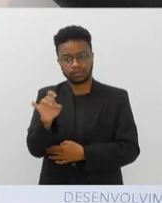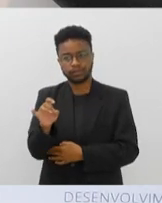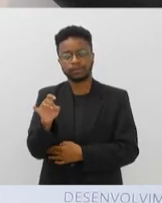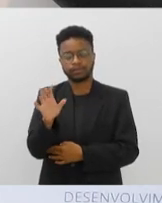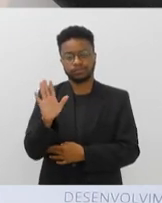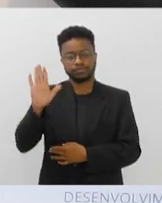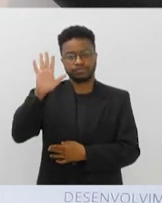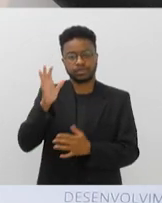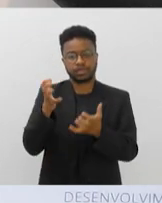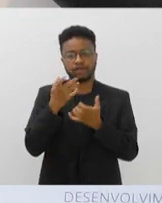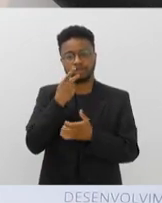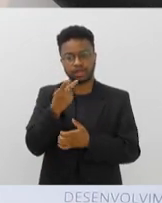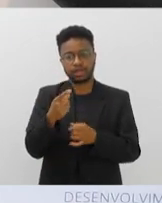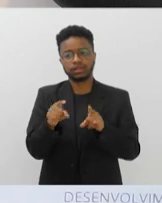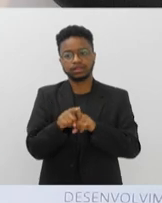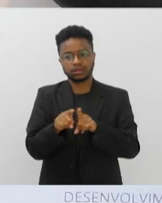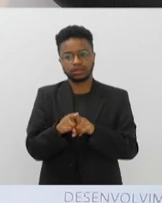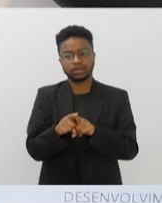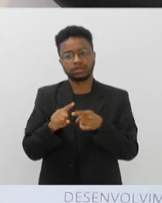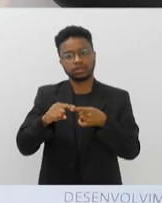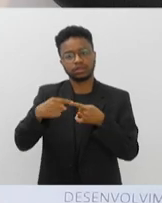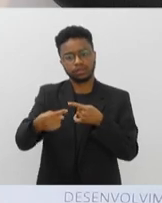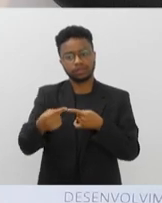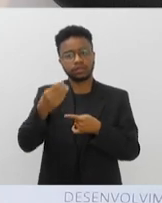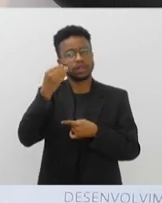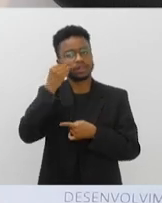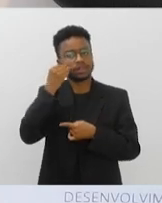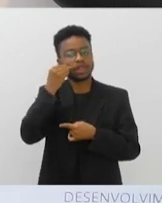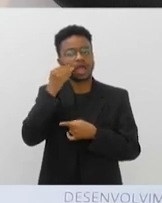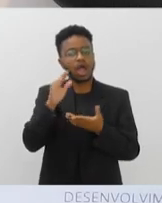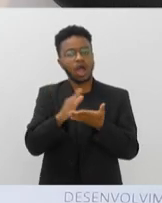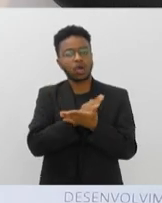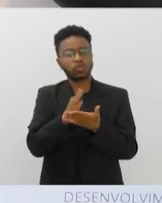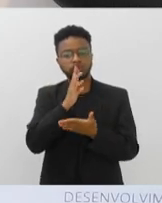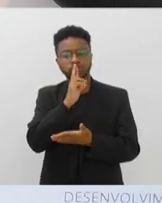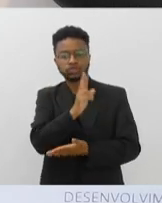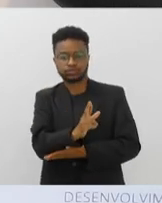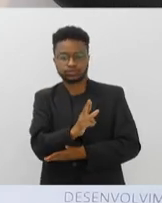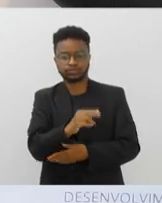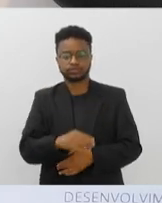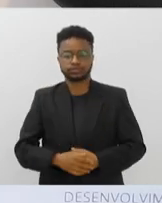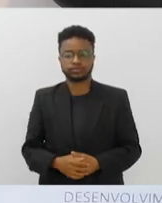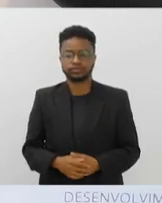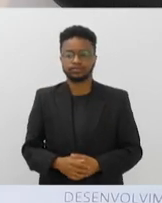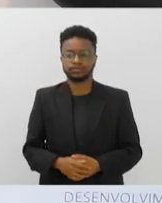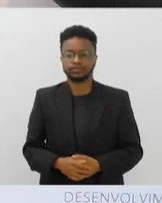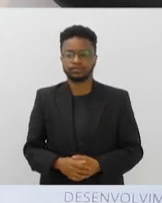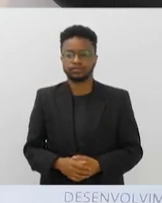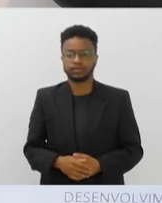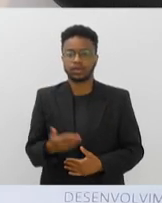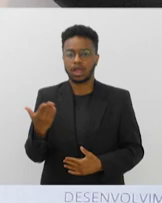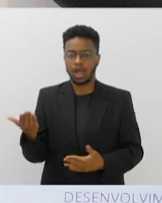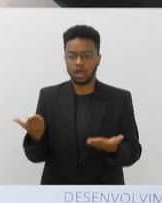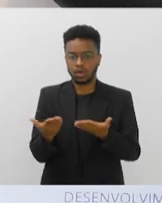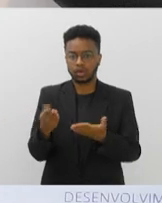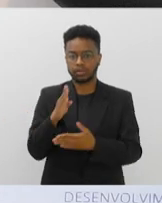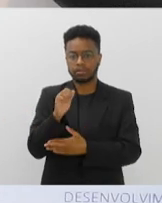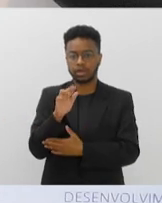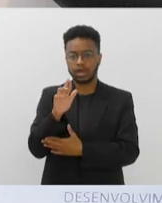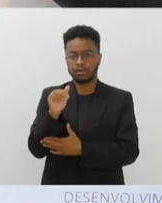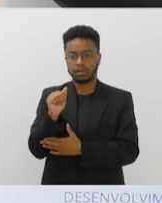e e poder ainda pegar alguns na mesa para fazer Os questionamentos a querida Bárbara Toledo